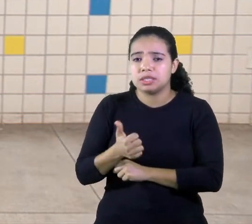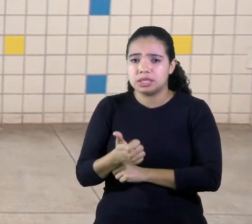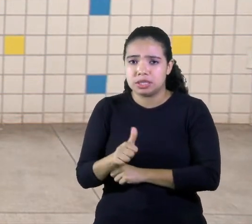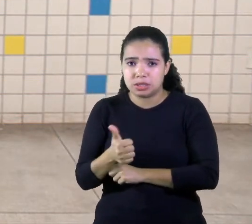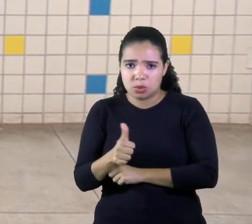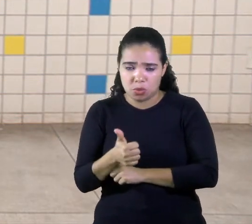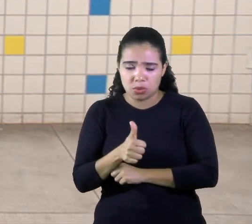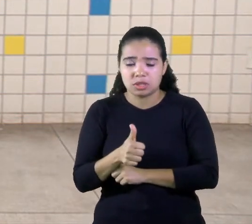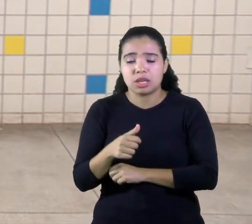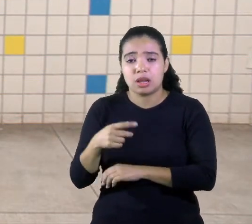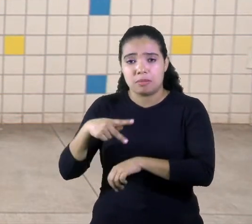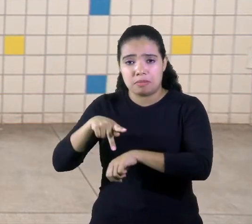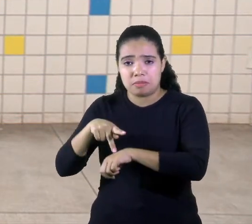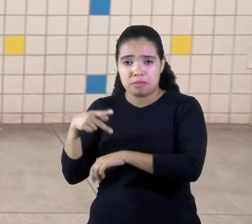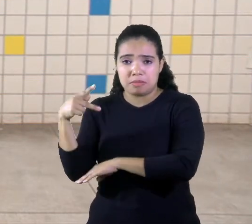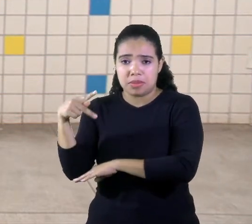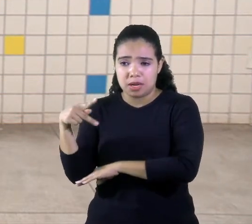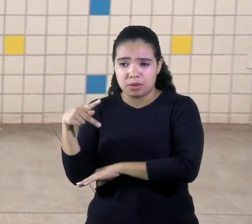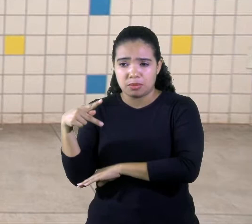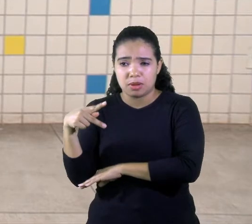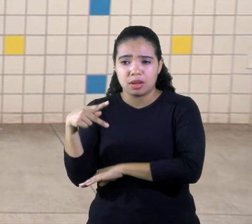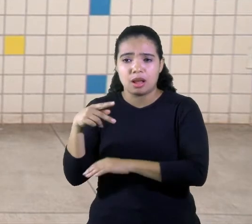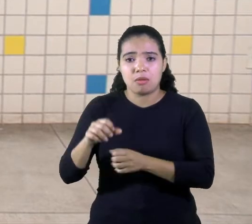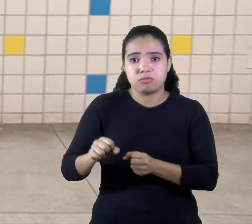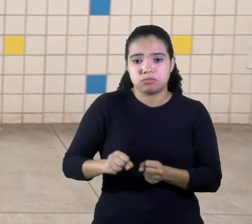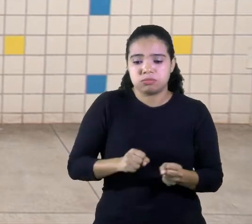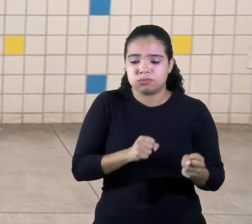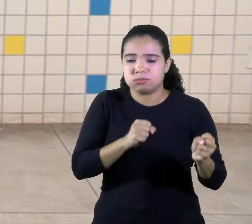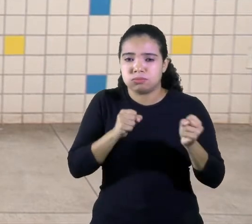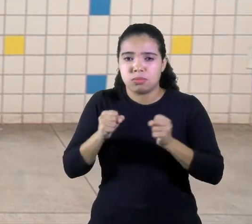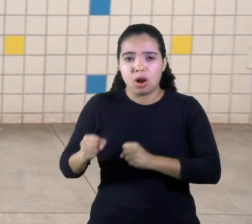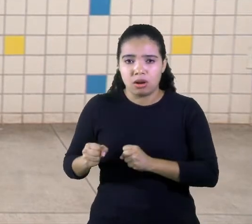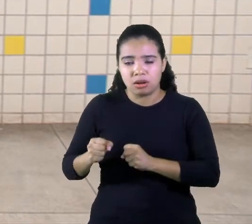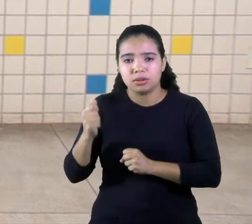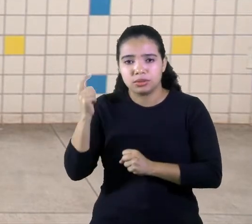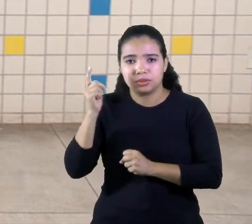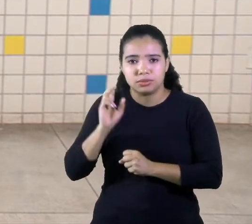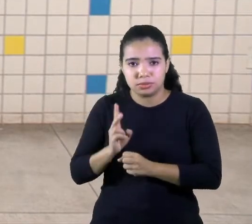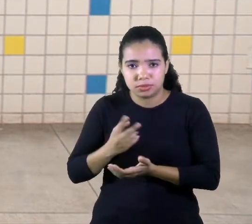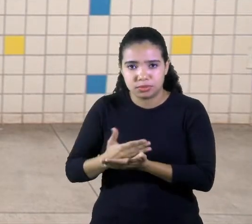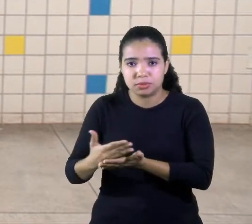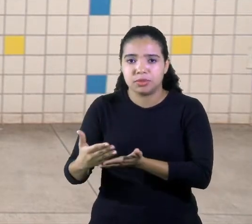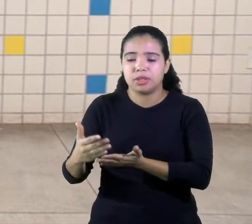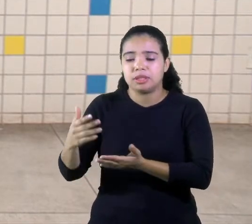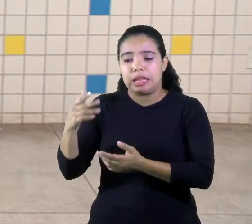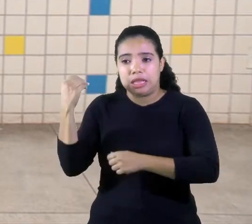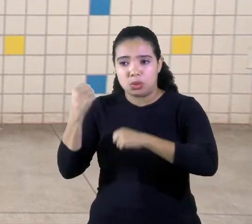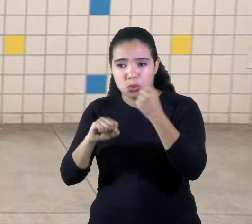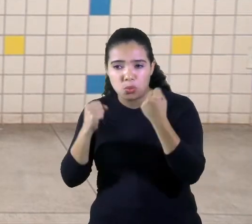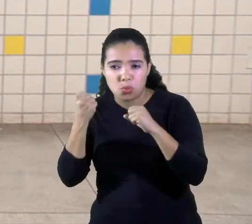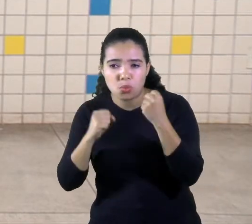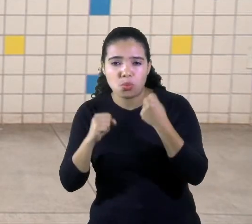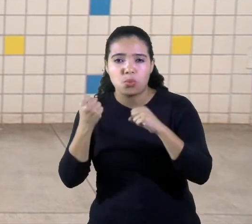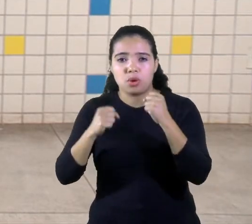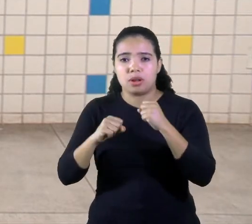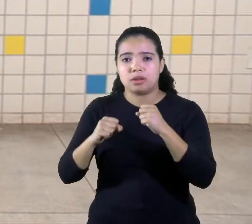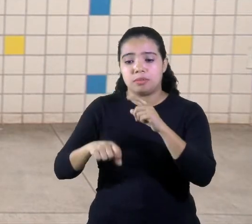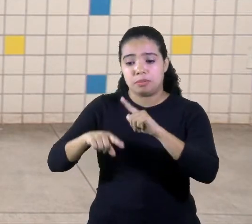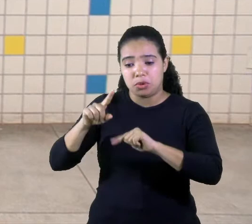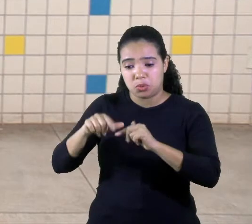o Paraguai vai se tornando um país muito poderoso. O Paraguai passa a ter algumas indústrias,